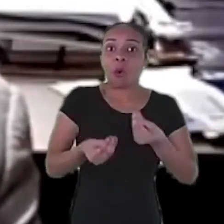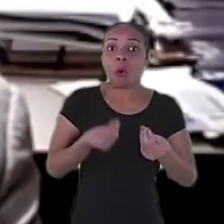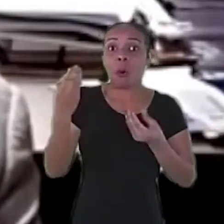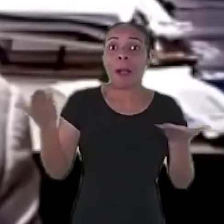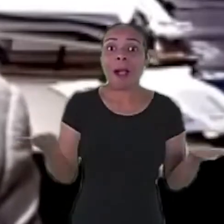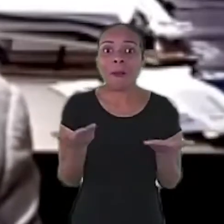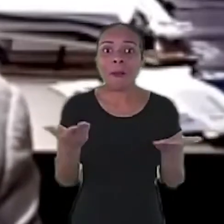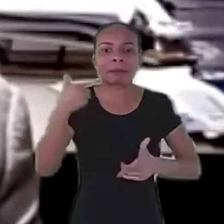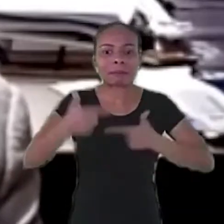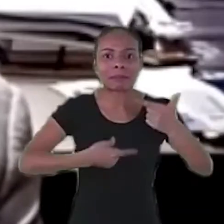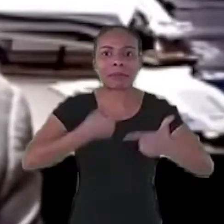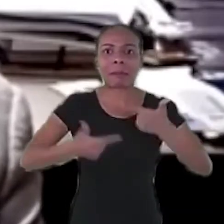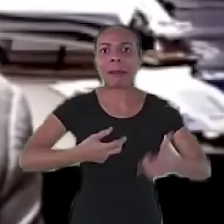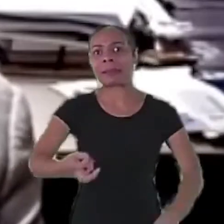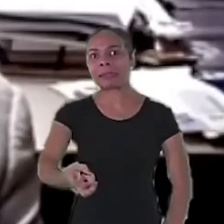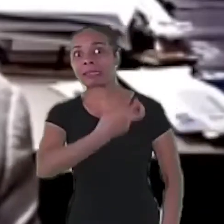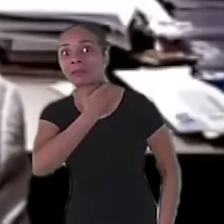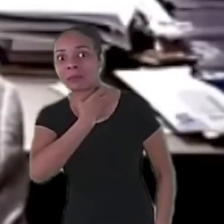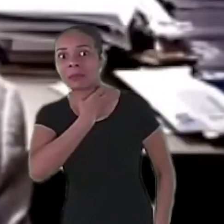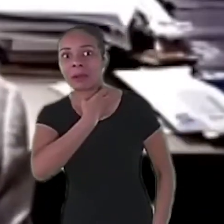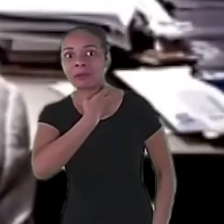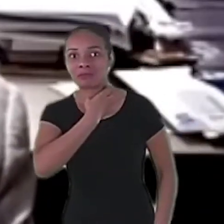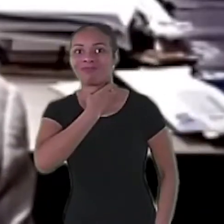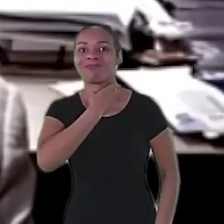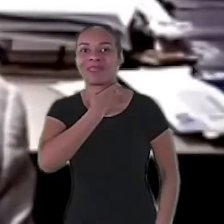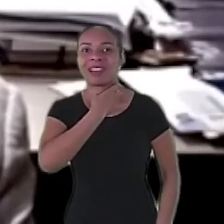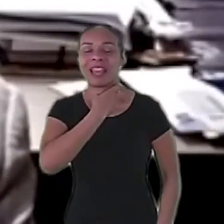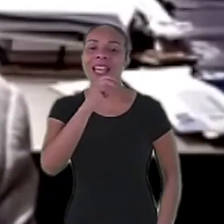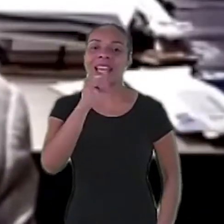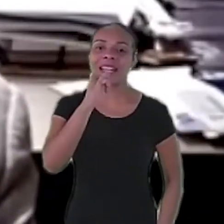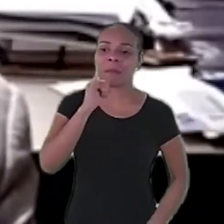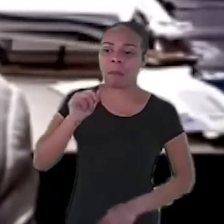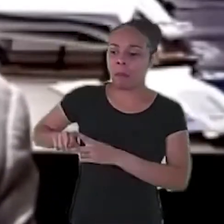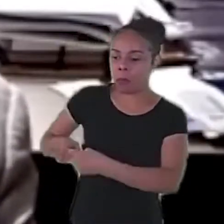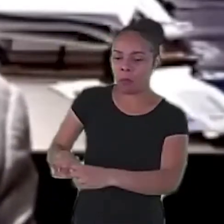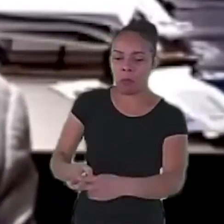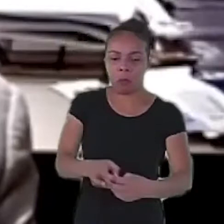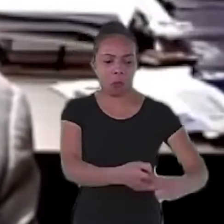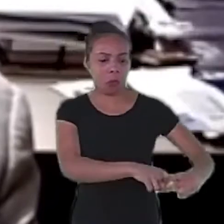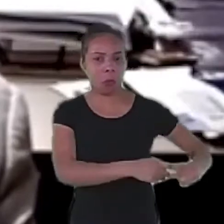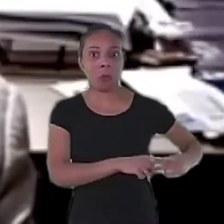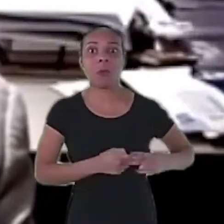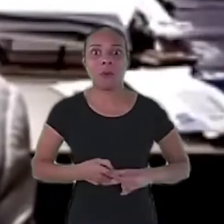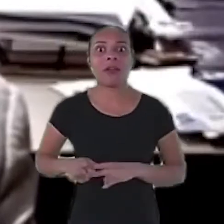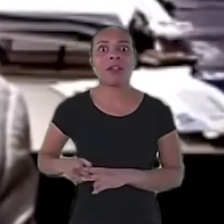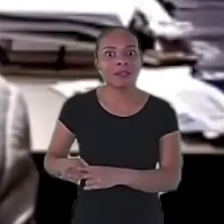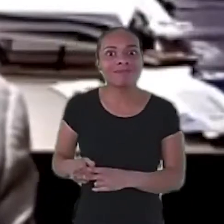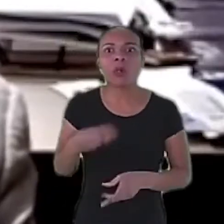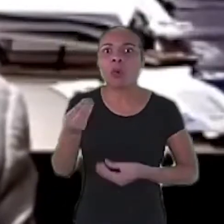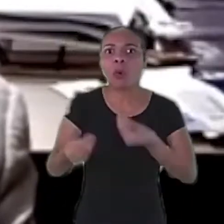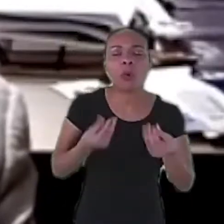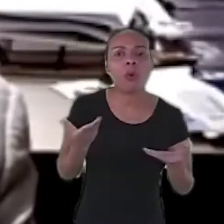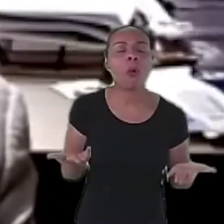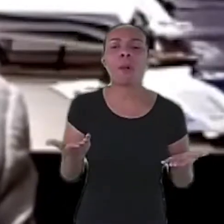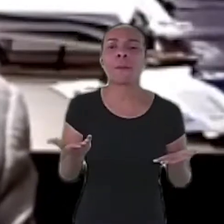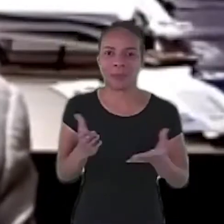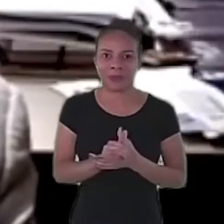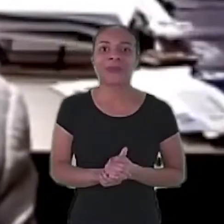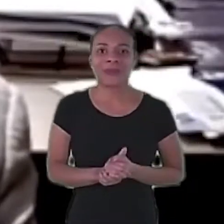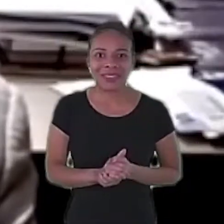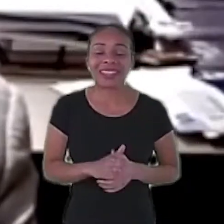a robotização, a inteligência artificial, tá certo? O home office, tudo isso vão